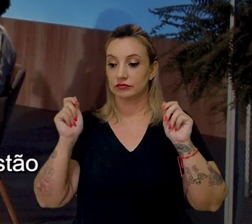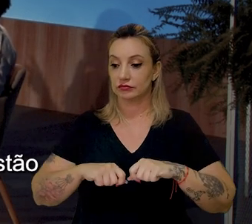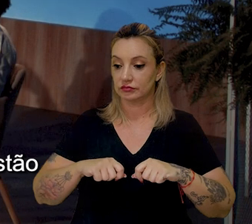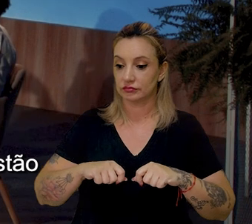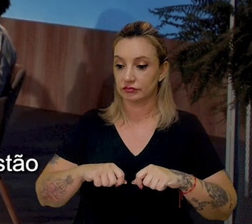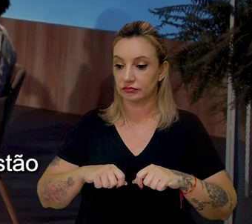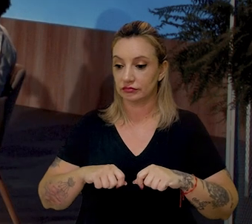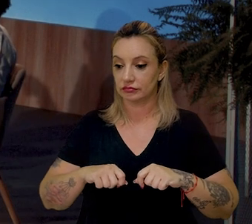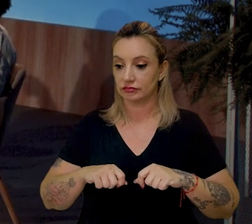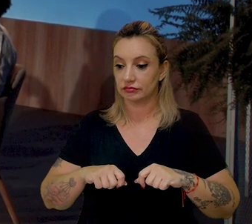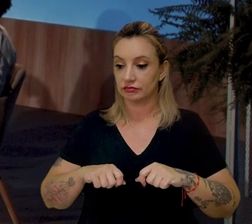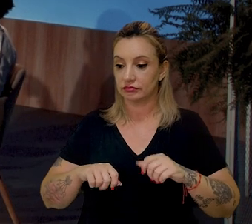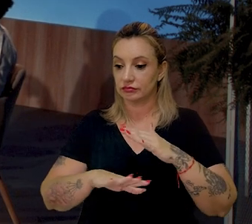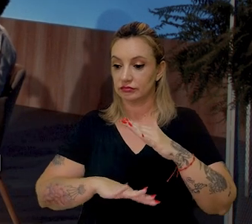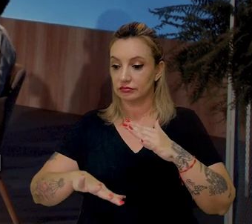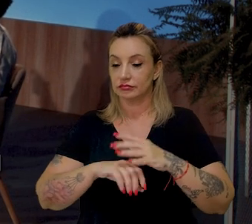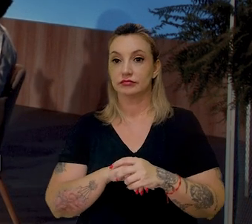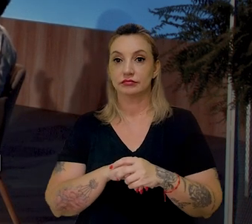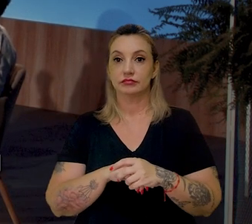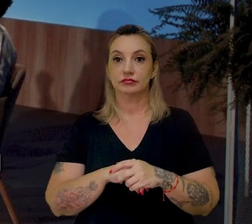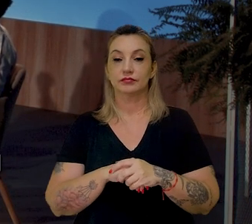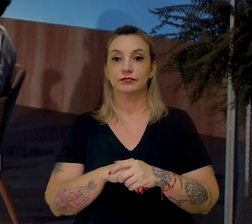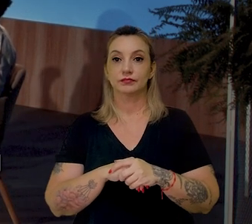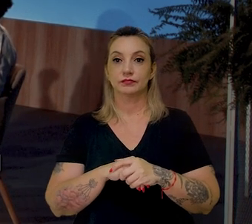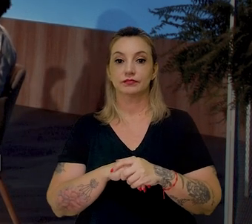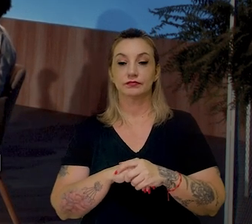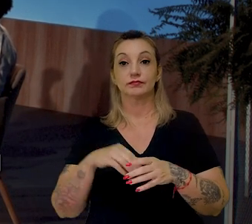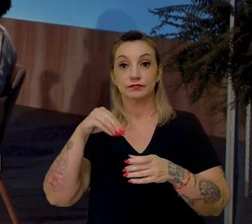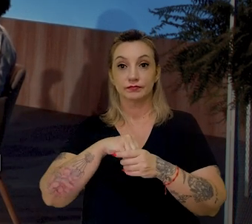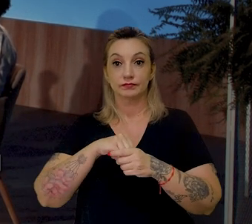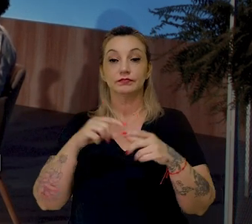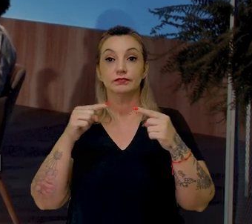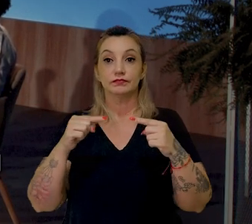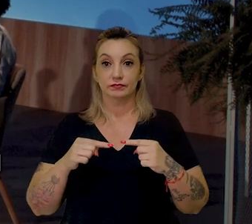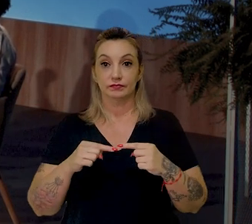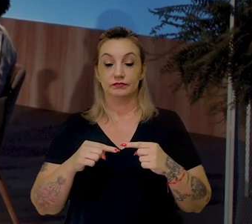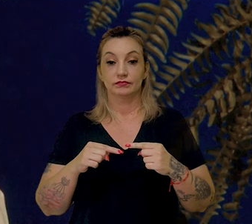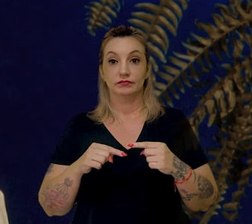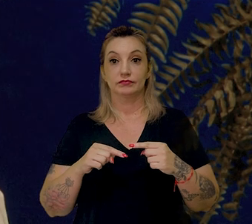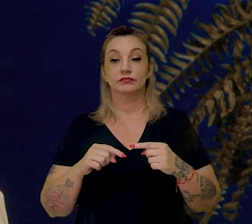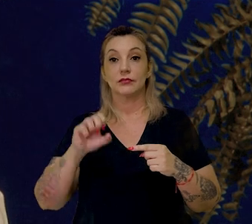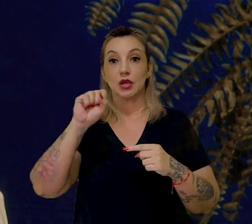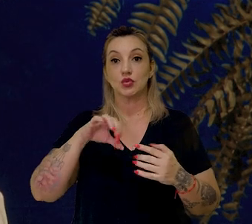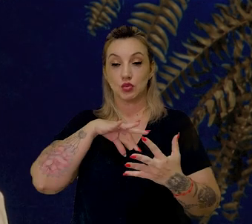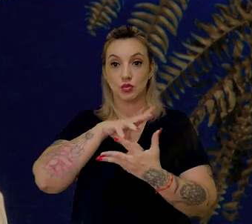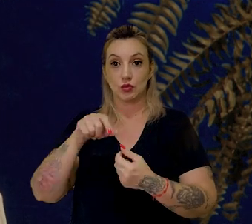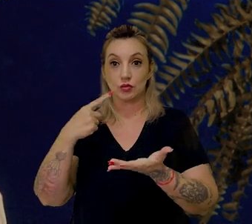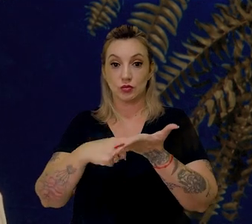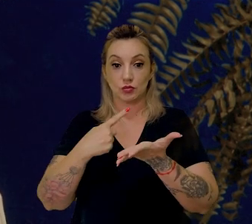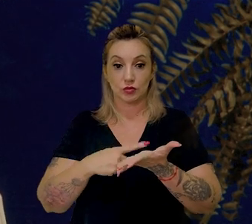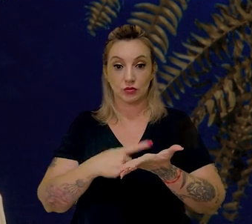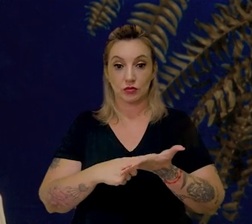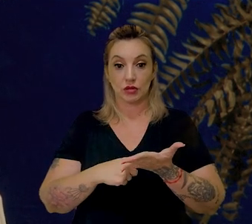condições de resiliência então é eh dentro de uma relação de Sul Global a gente vai ter que estabelecer Quais